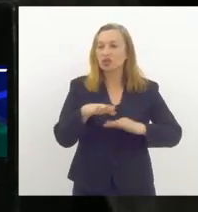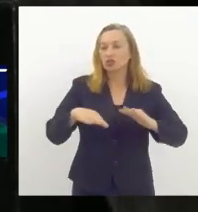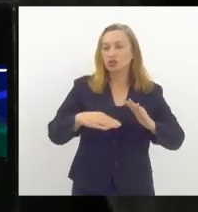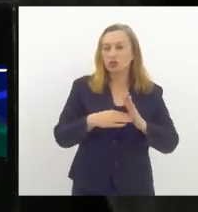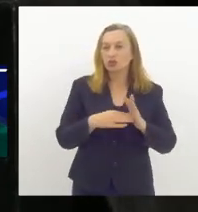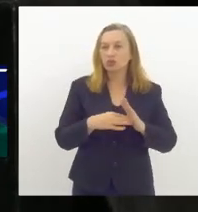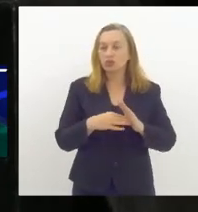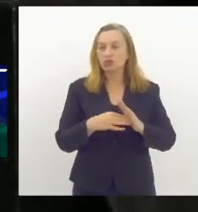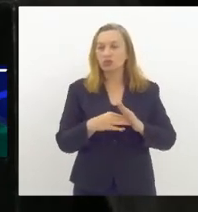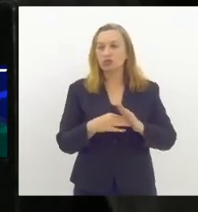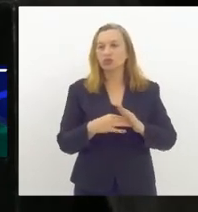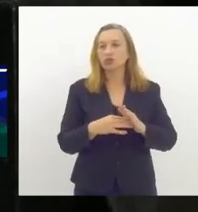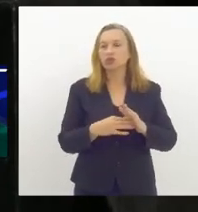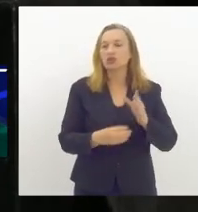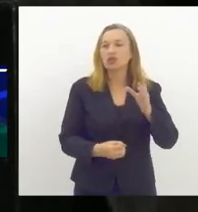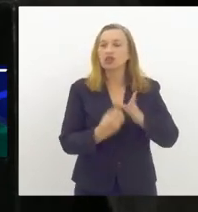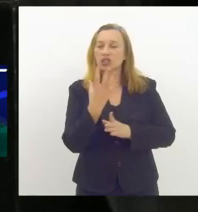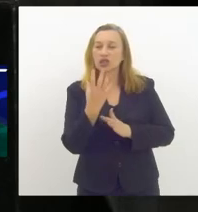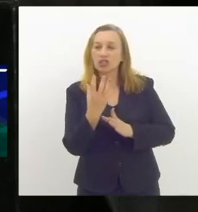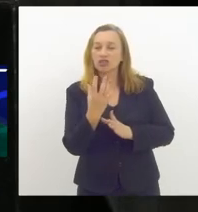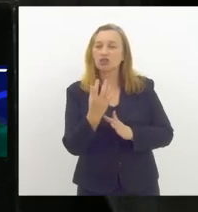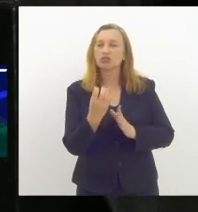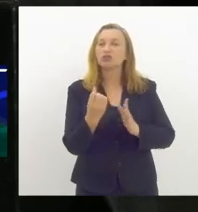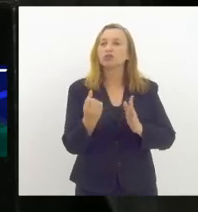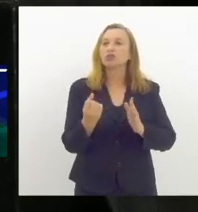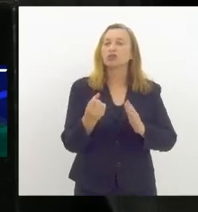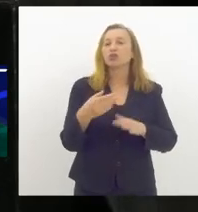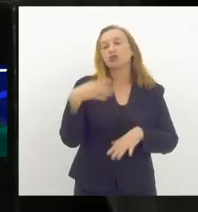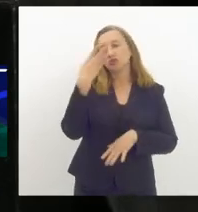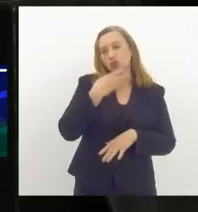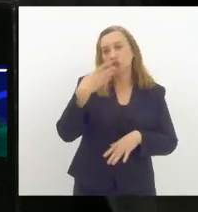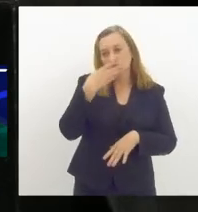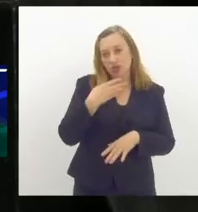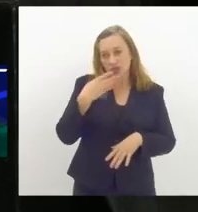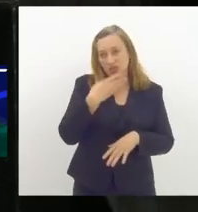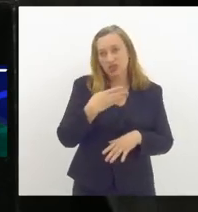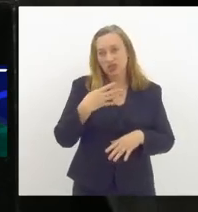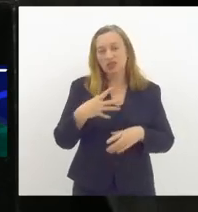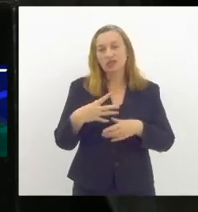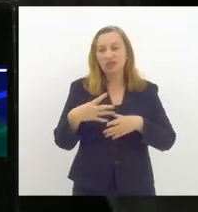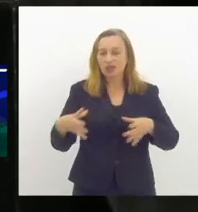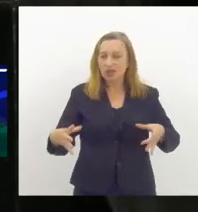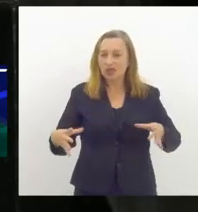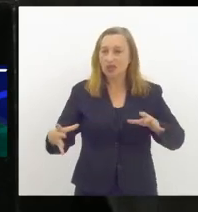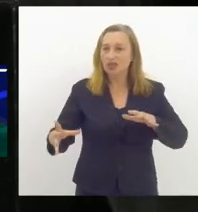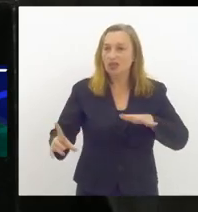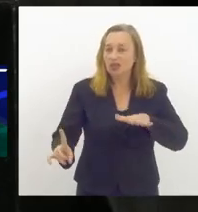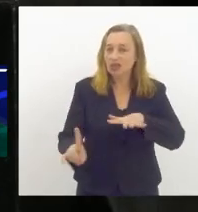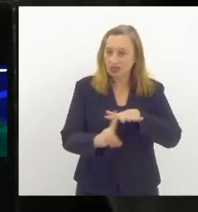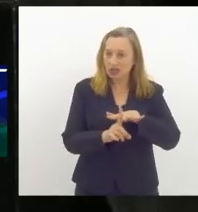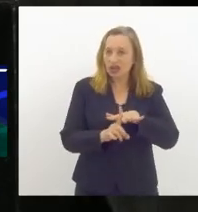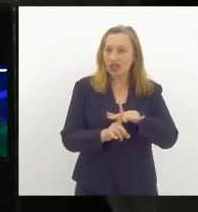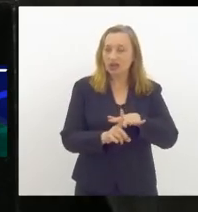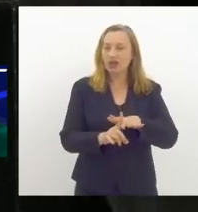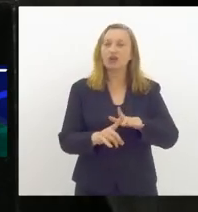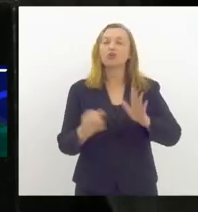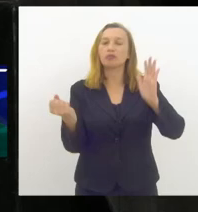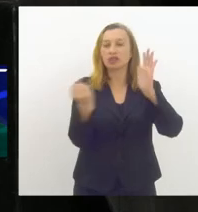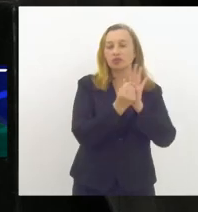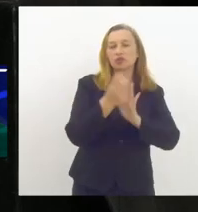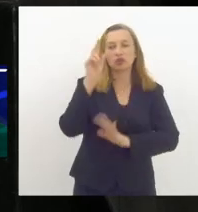doceiros é aquela é de de trabalhadores que eu já disse integra o patrimônio histórico é